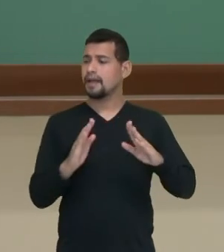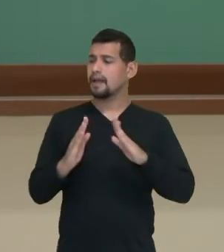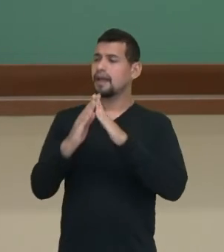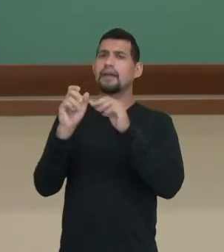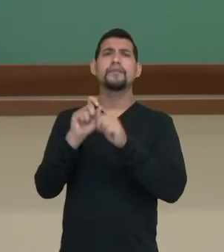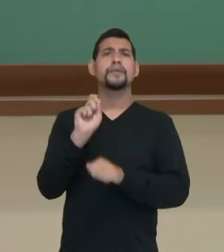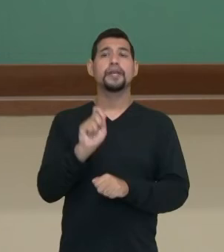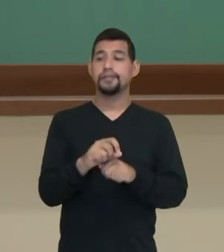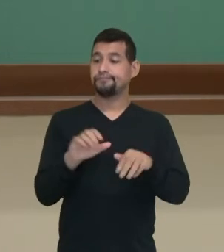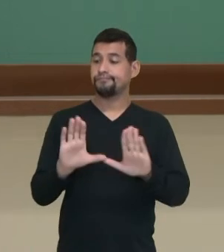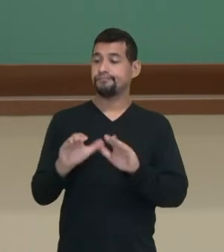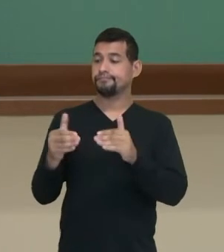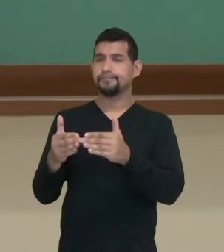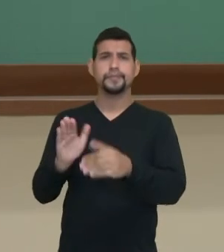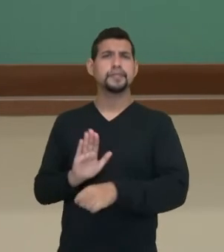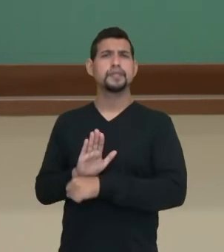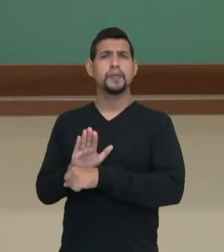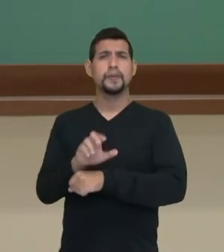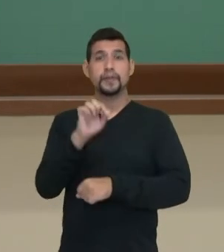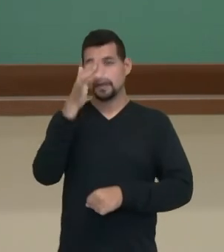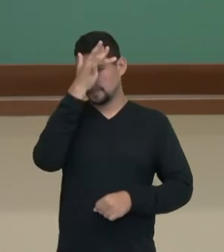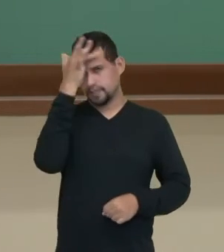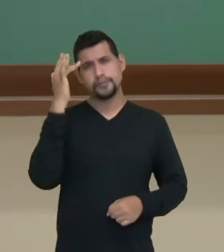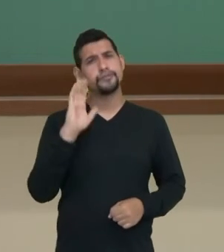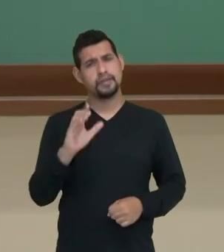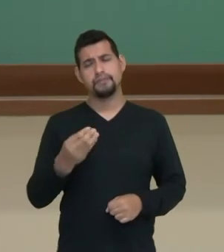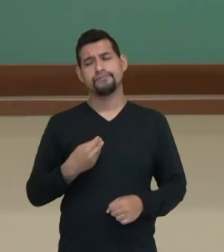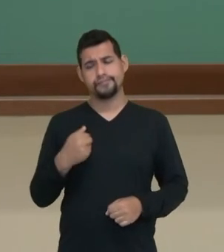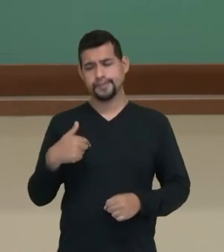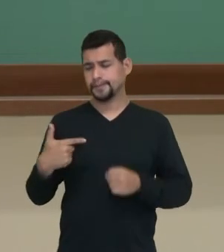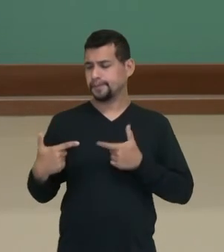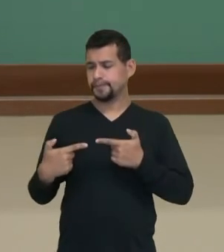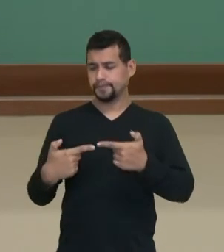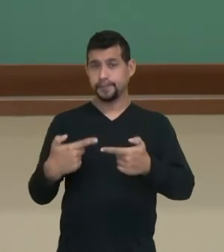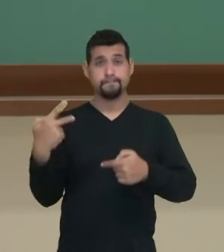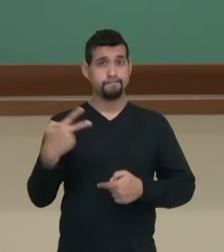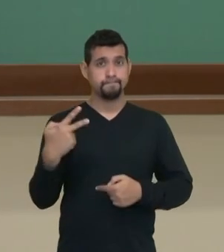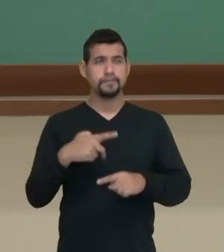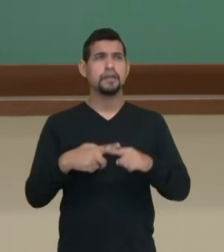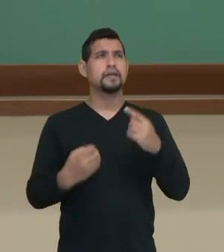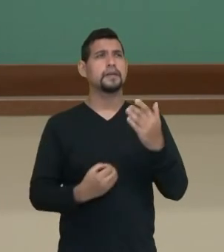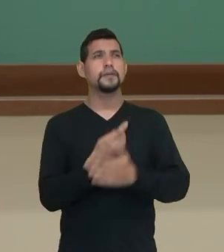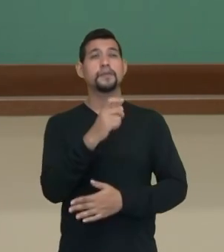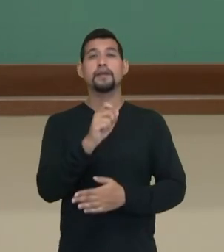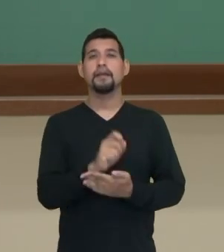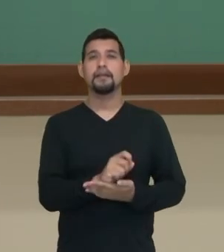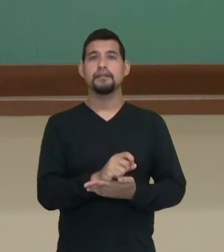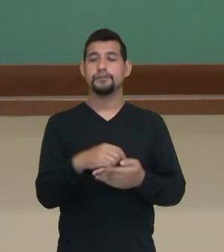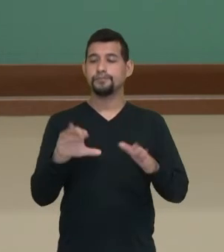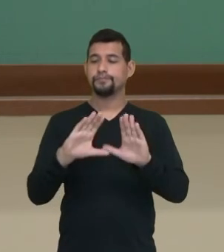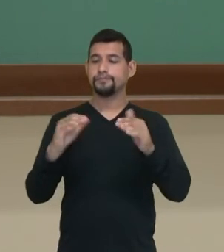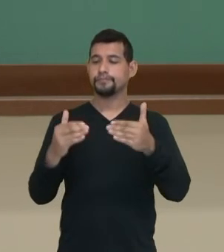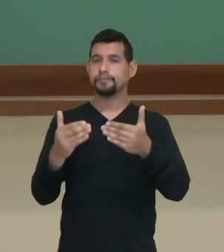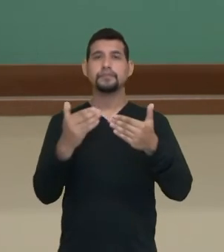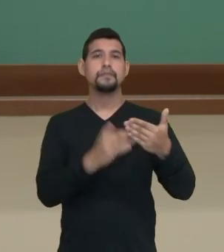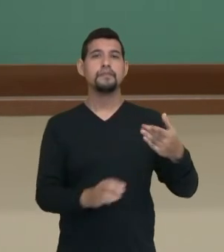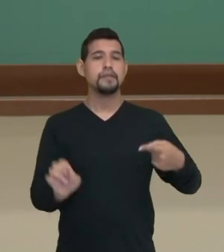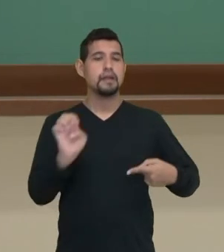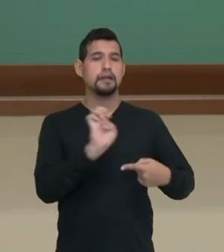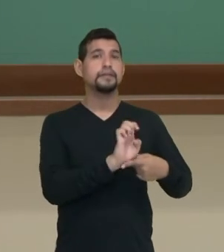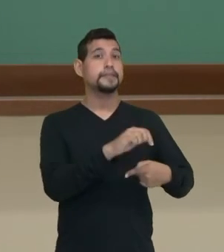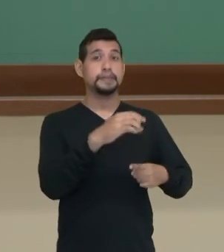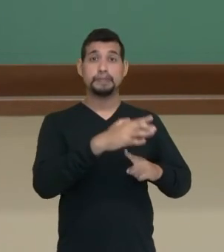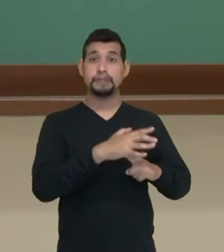como um centro de assistência aos veteranos da Segunda Guerra Mundial. Foi aí que foi fundada, então, a Legião Paranaense do